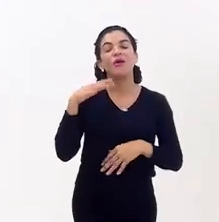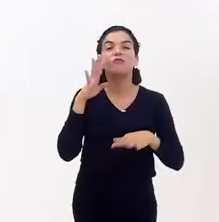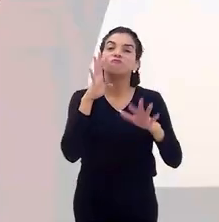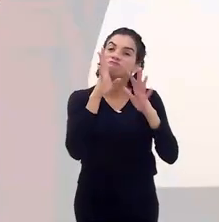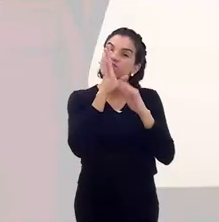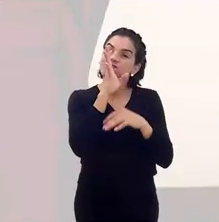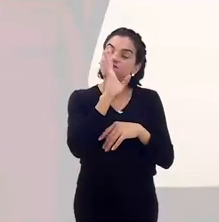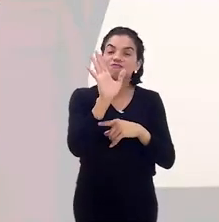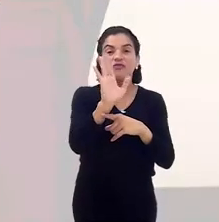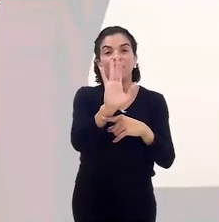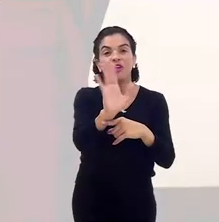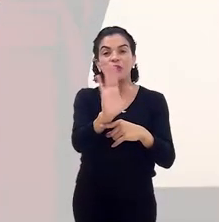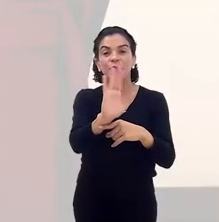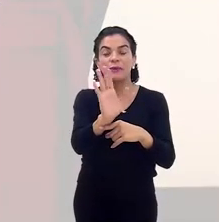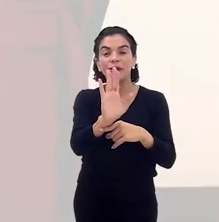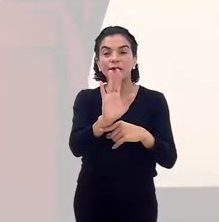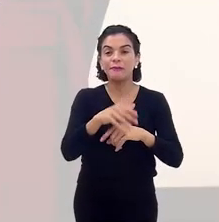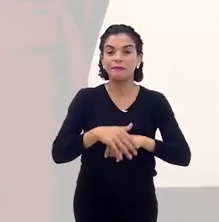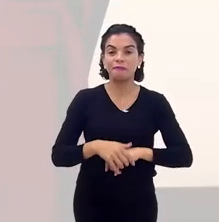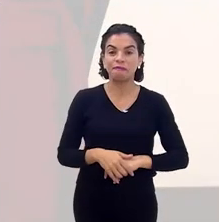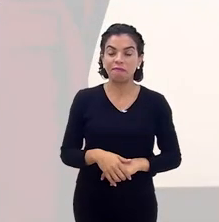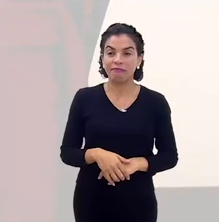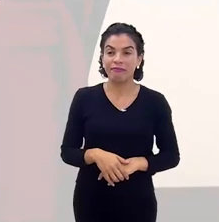seminário, mas eu não falei,